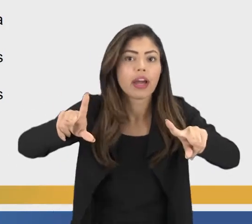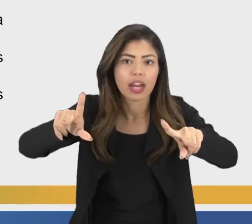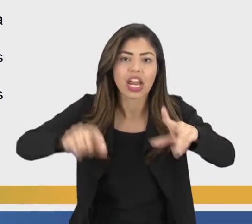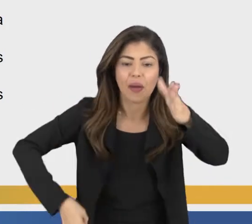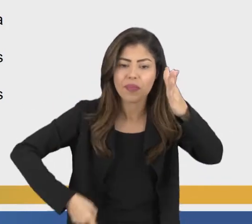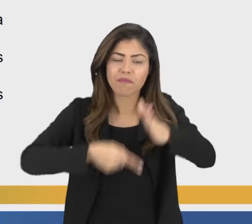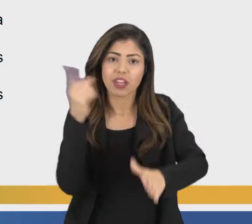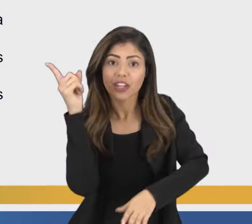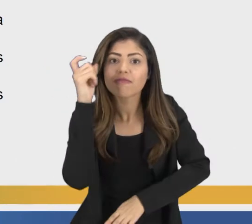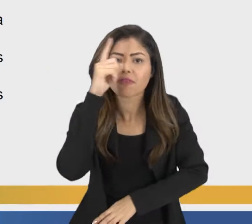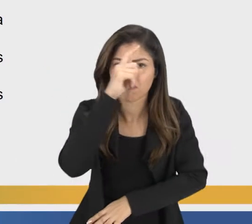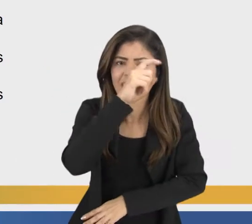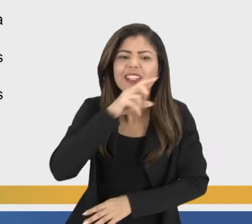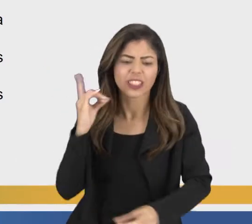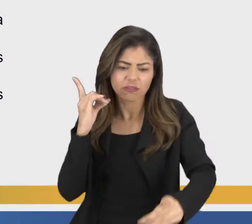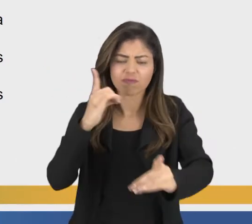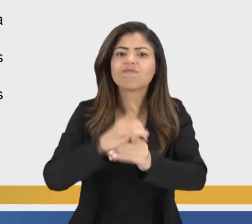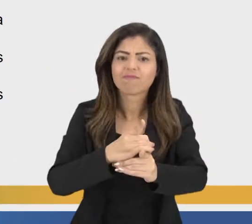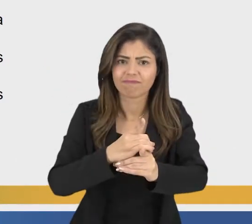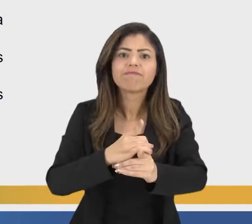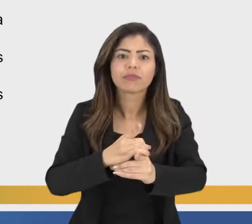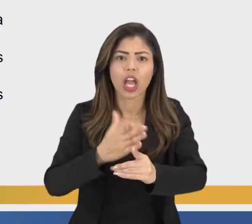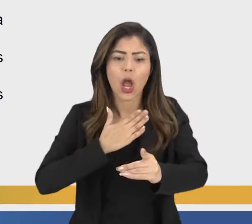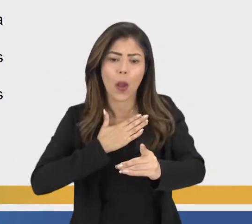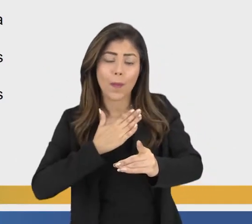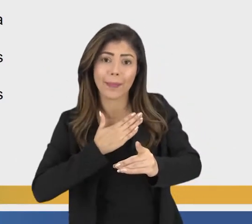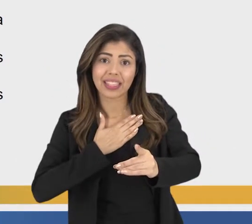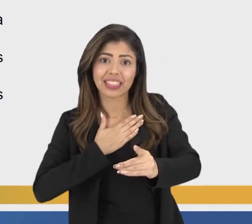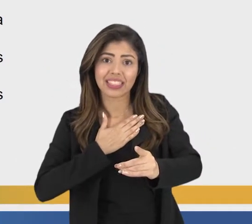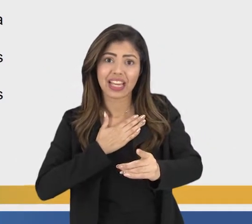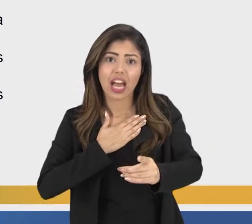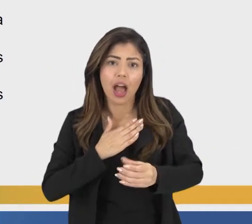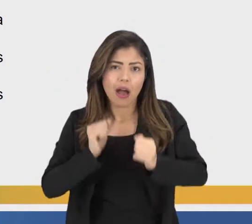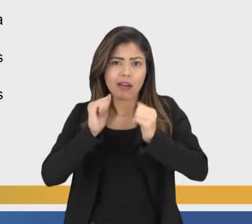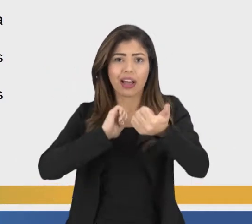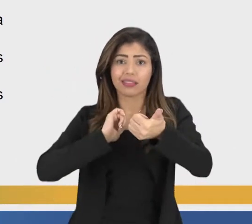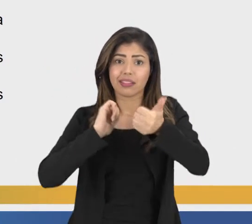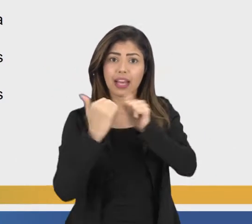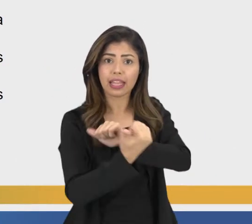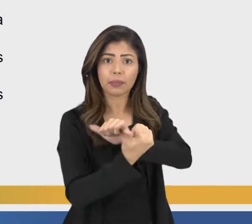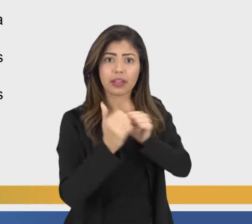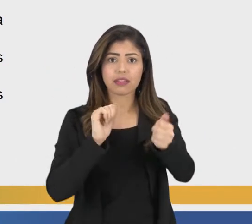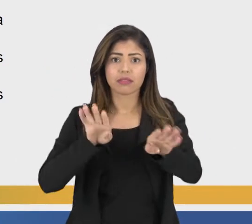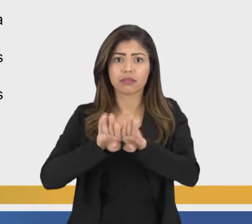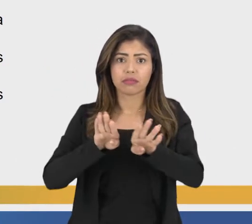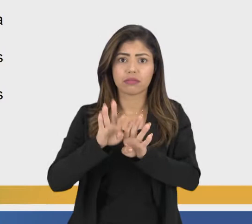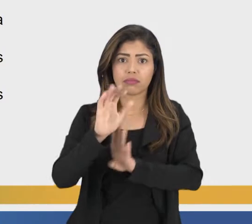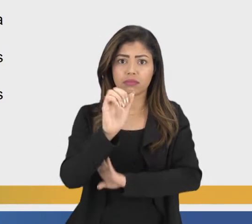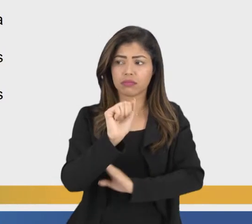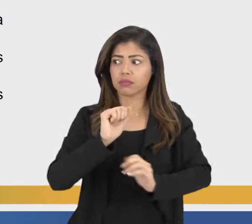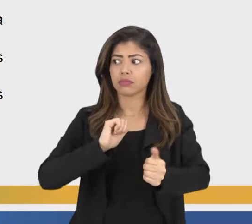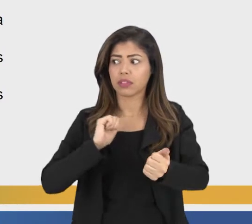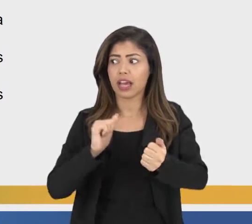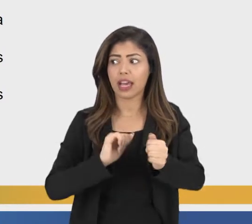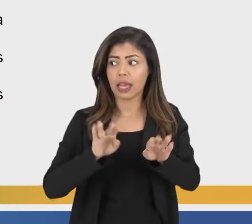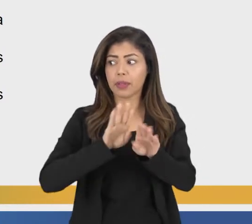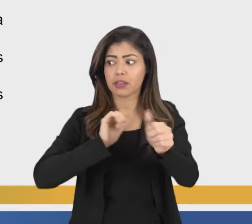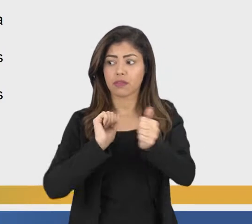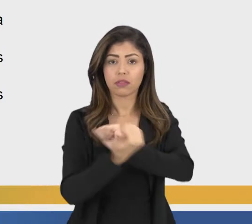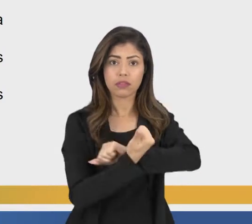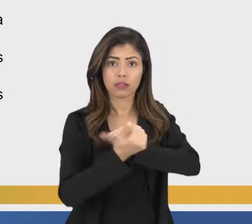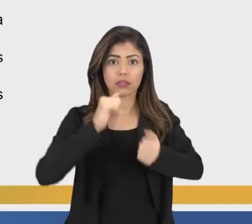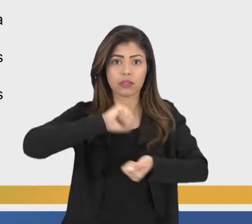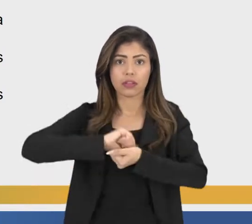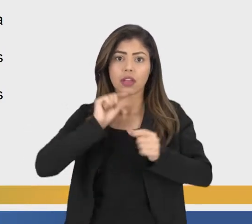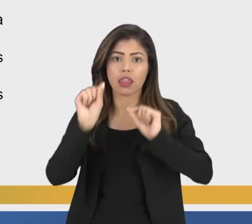primeiras dificuldades que eu vou encontrar é a minha adaptação nesse novo contexto social. E aí é